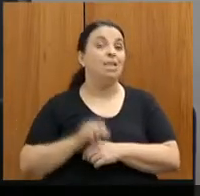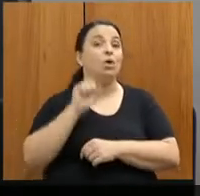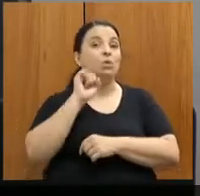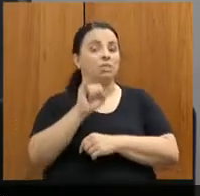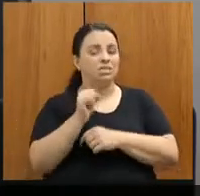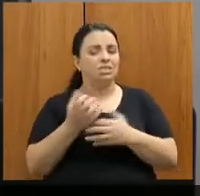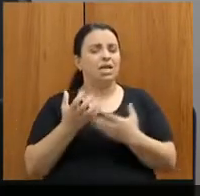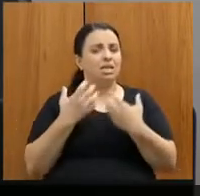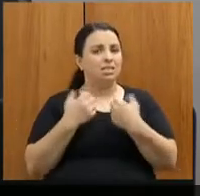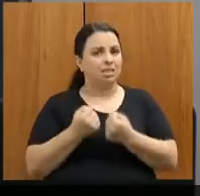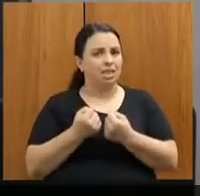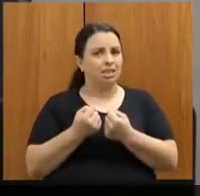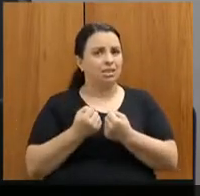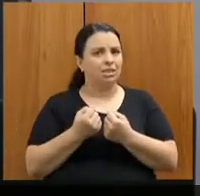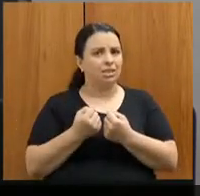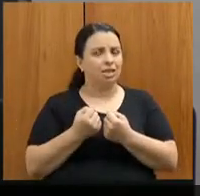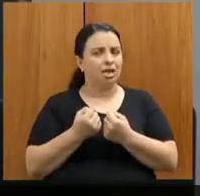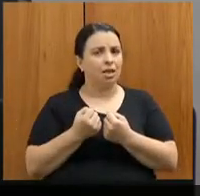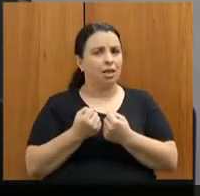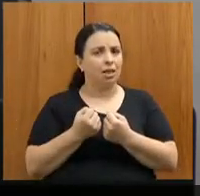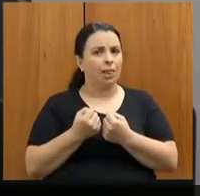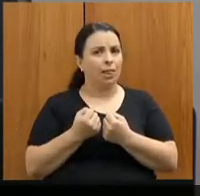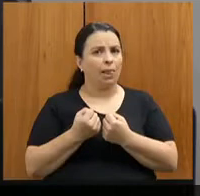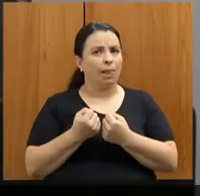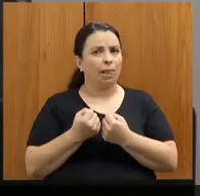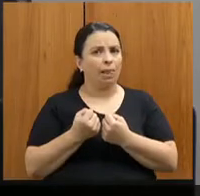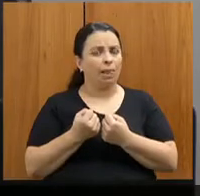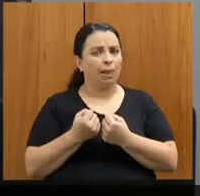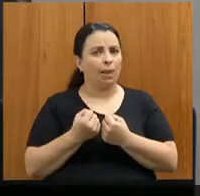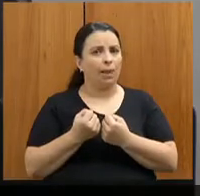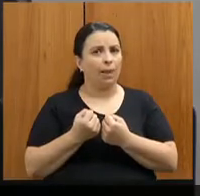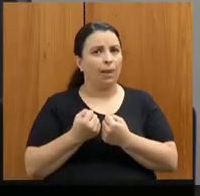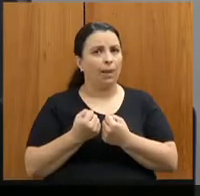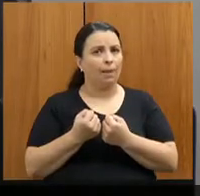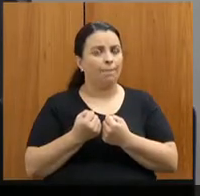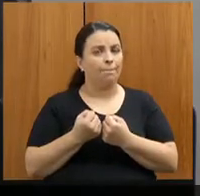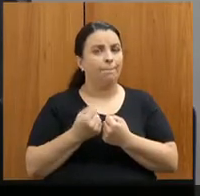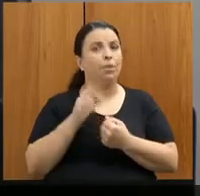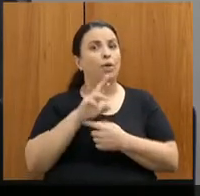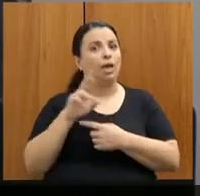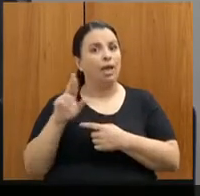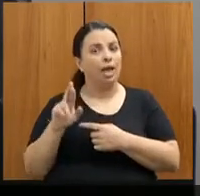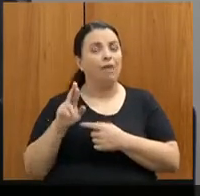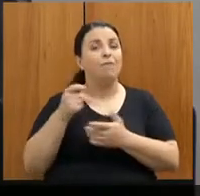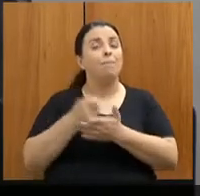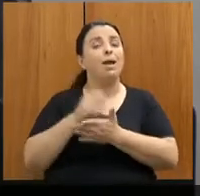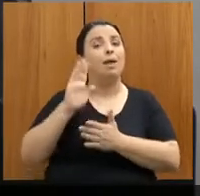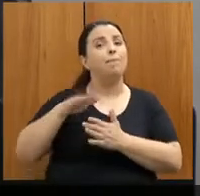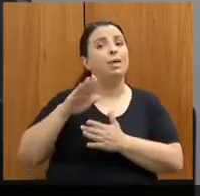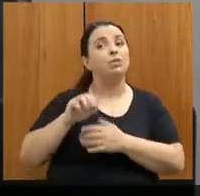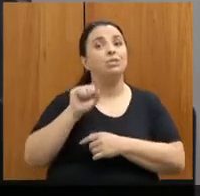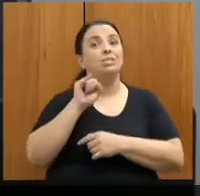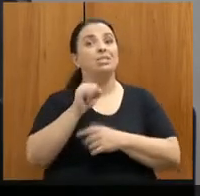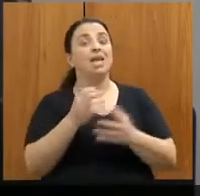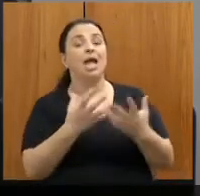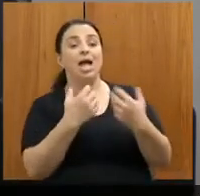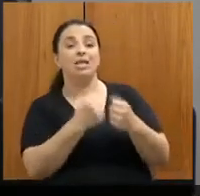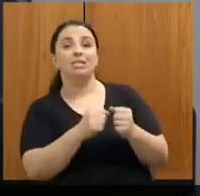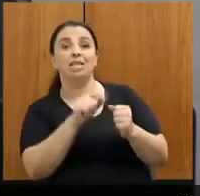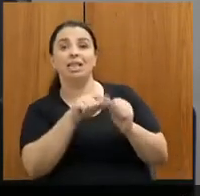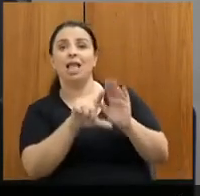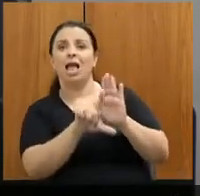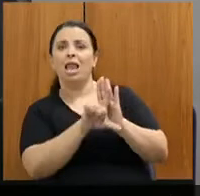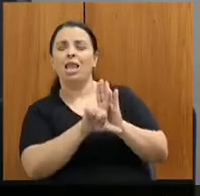seis anos do que optando pela alternativa do artigo 23 da lei complementar 178